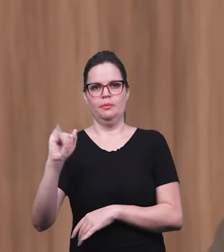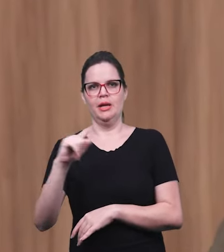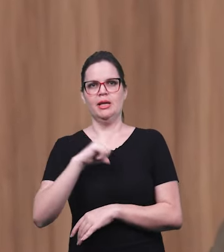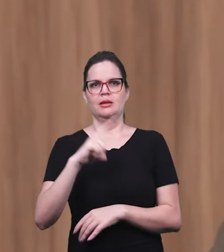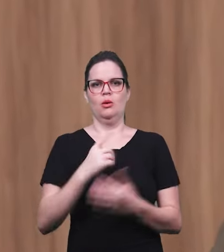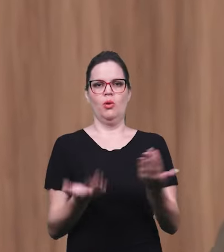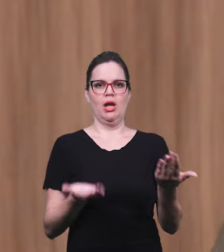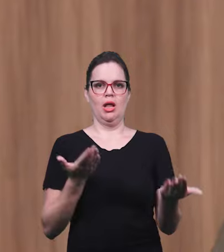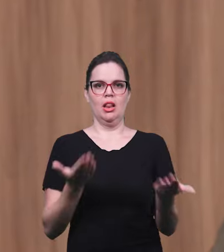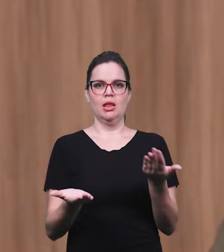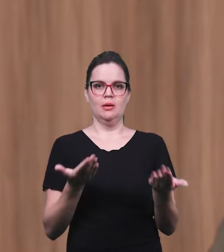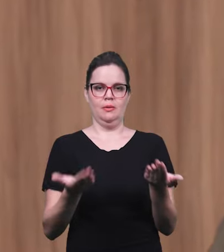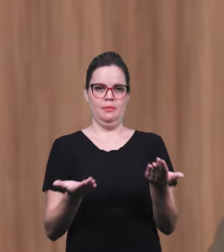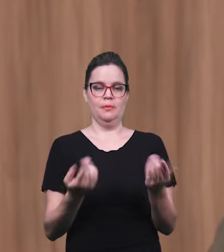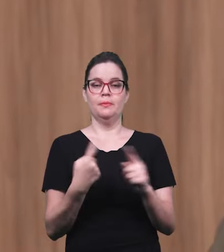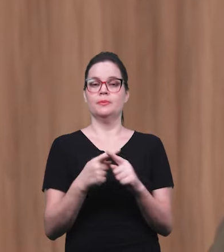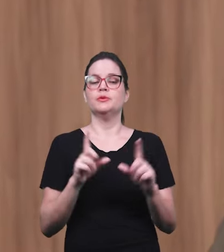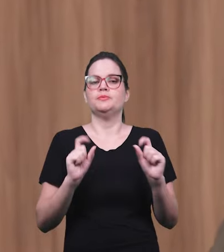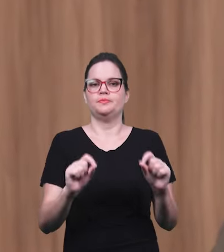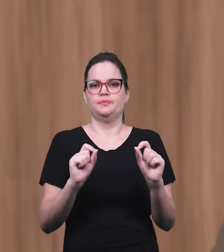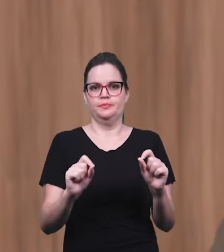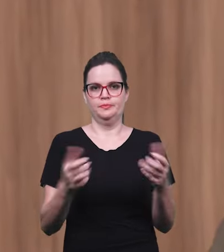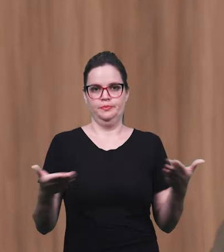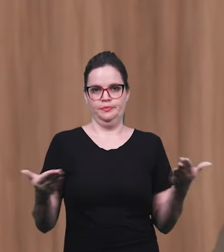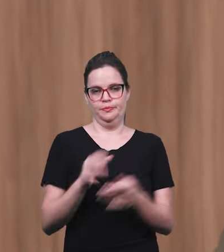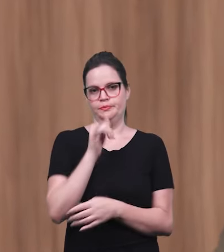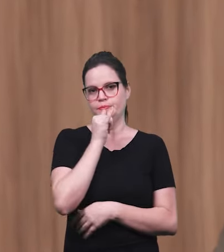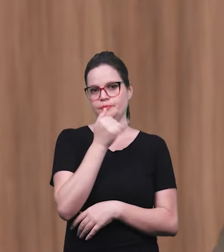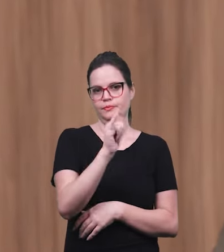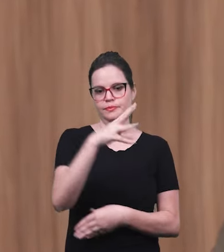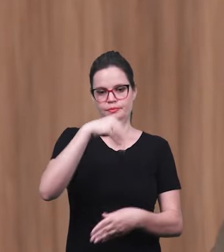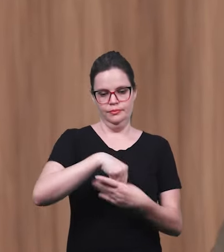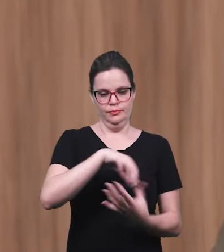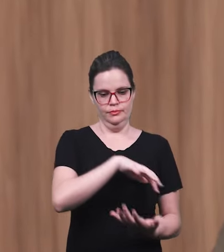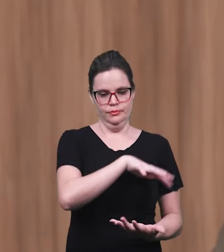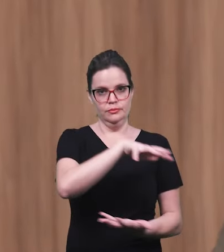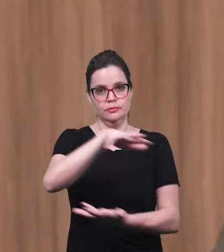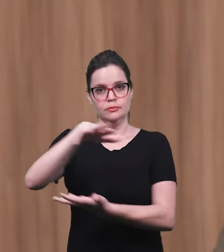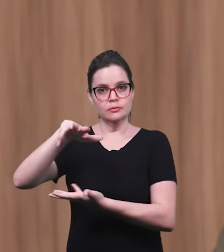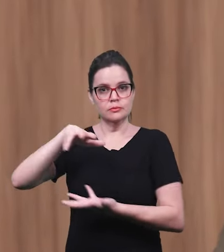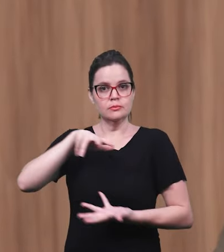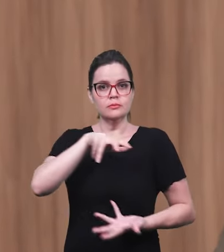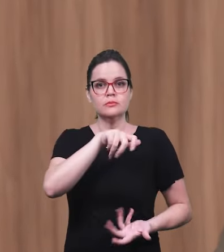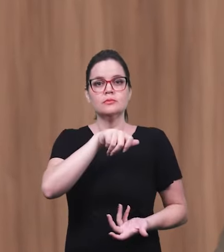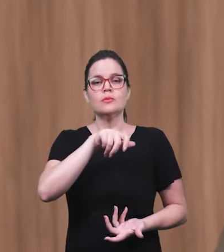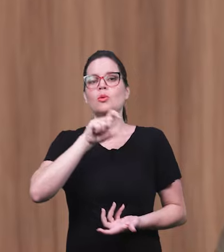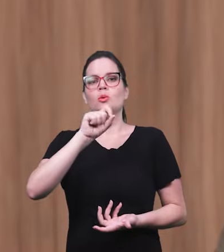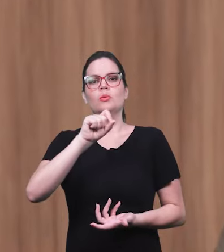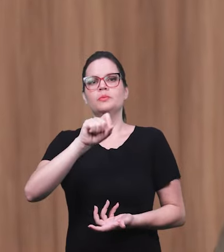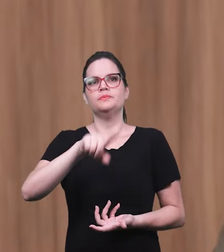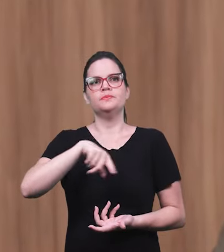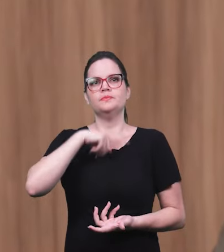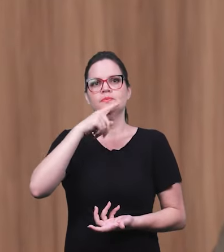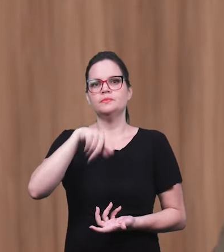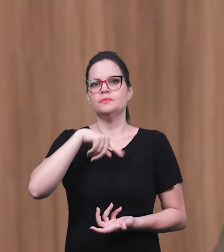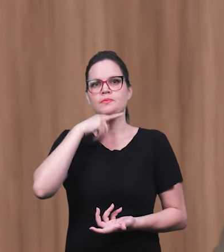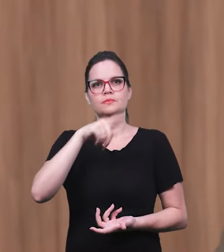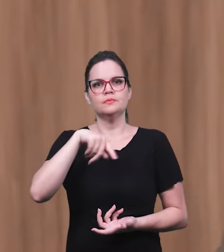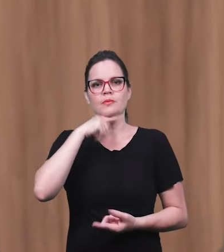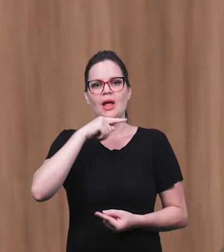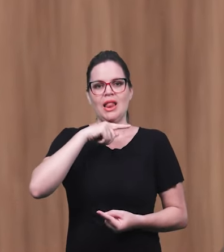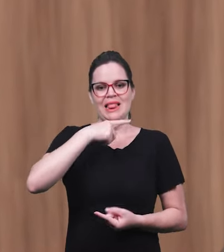térmico. Que hoje a energia da obra criadora, ela não consegue transformar, sempre é uma